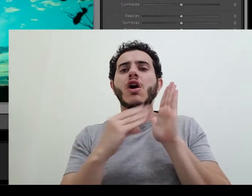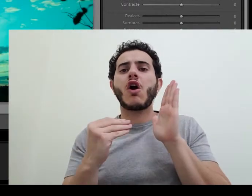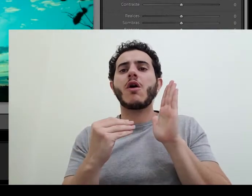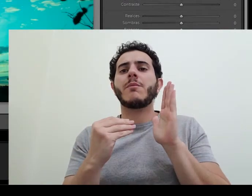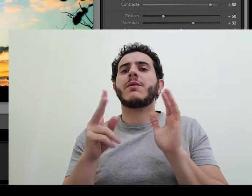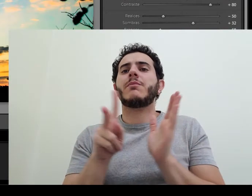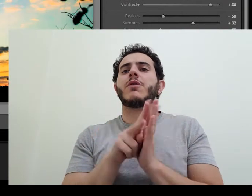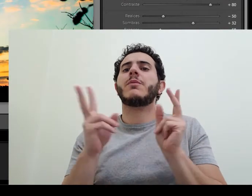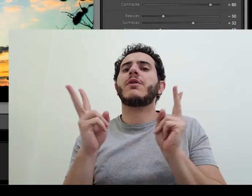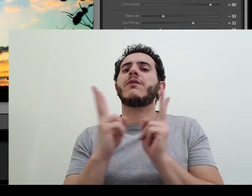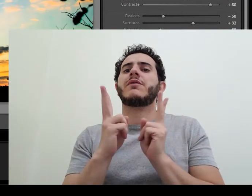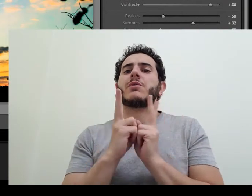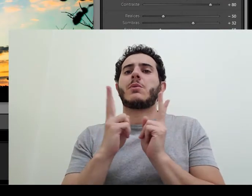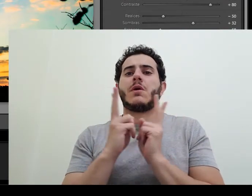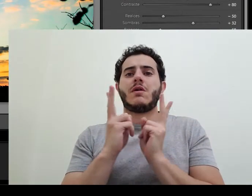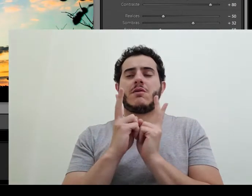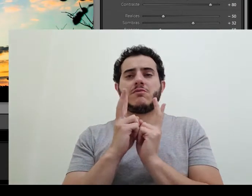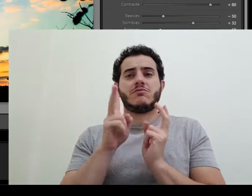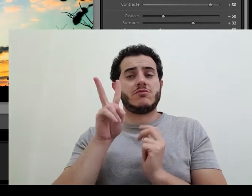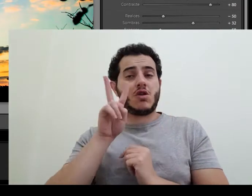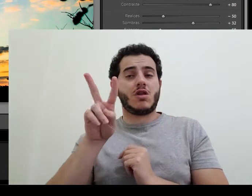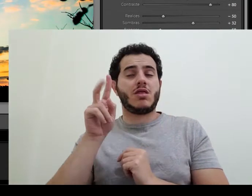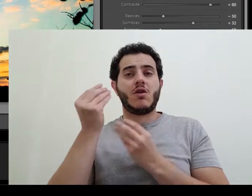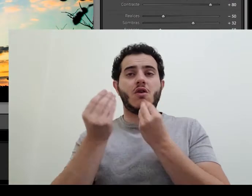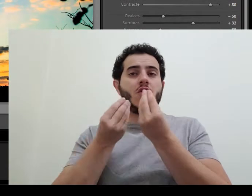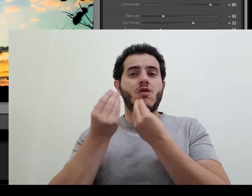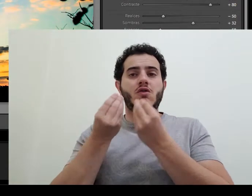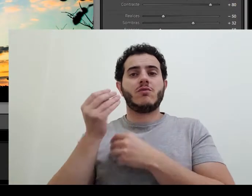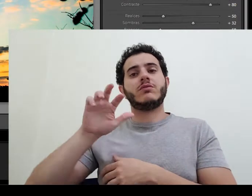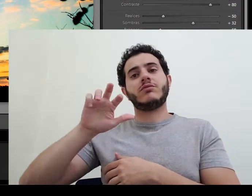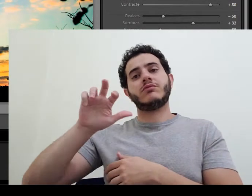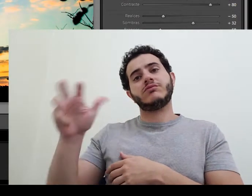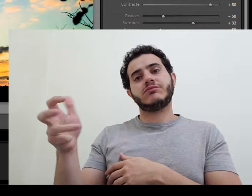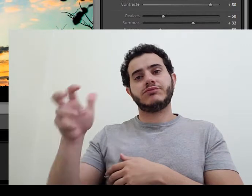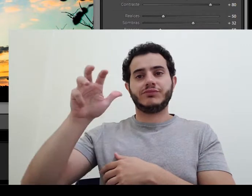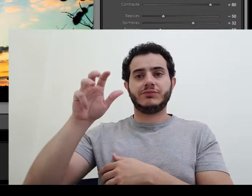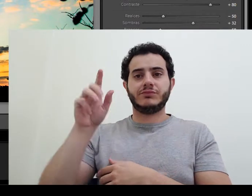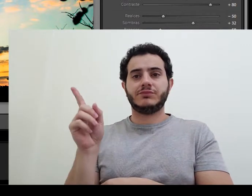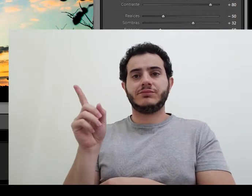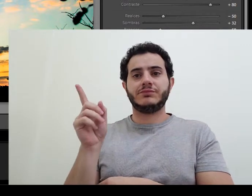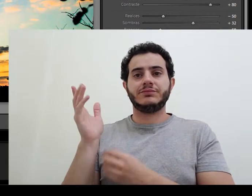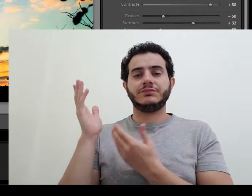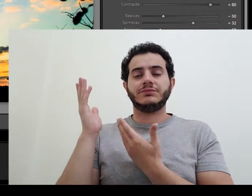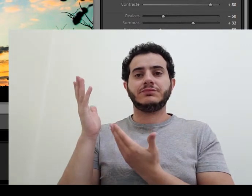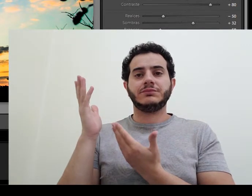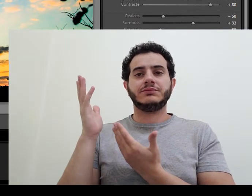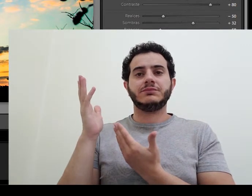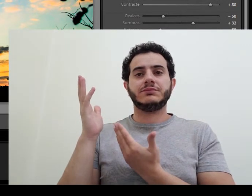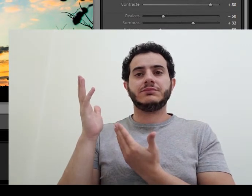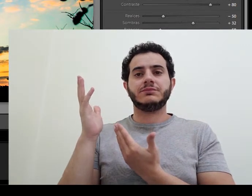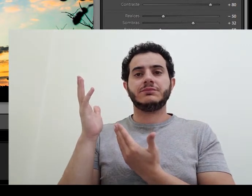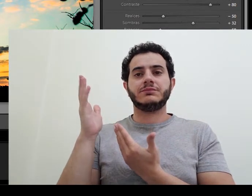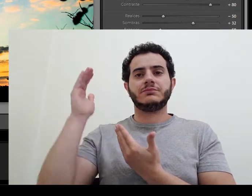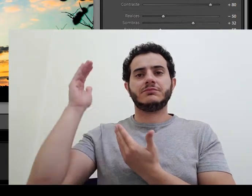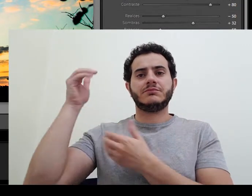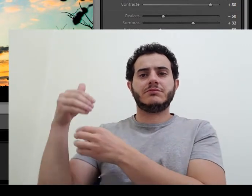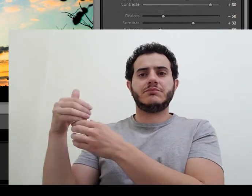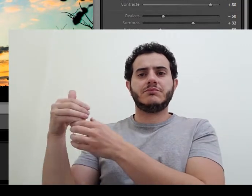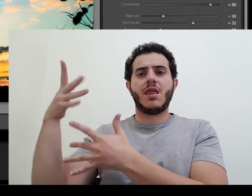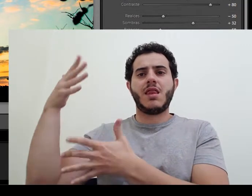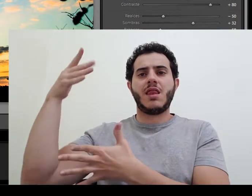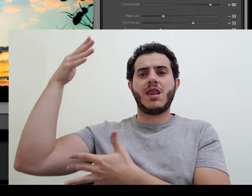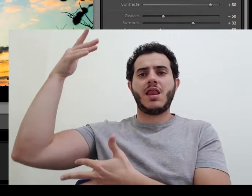conhecerem e relembrarem o que é a cópia virtual. Eu clico com o da direita em cima da foto, vai aparecer um menu com diversas